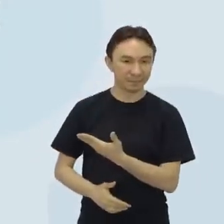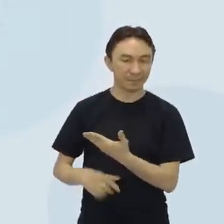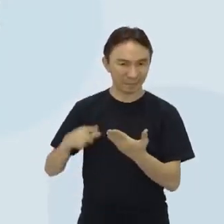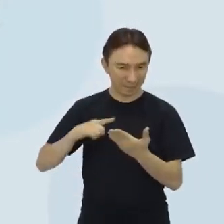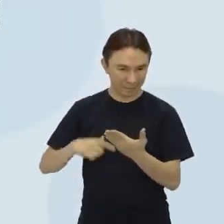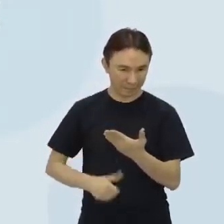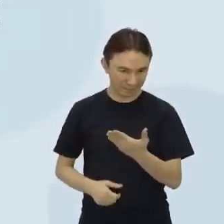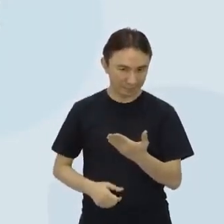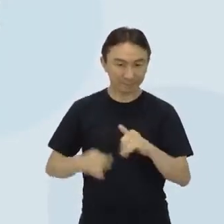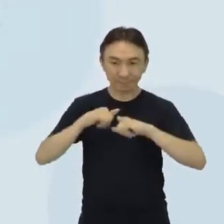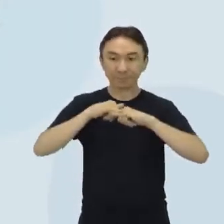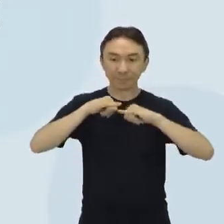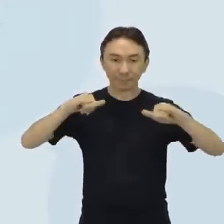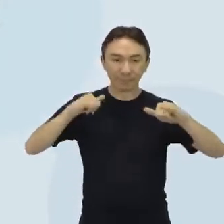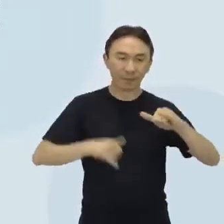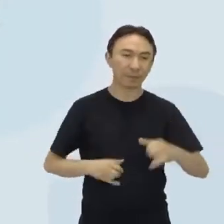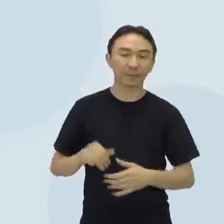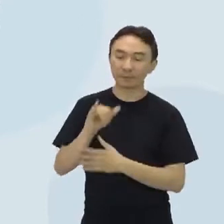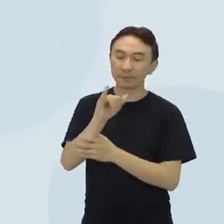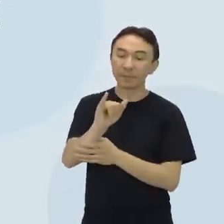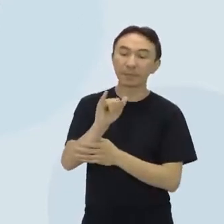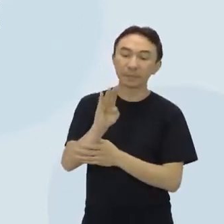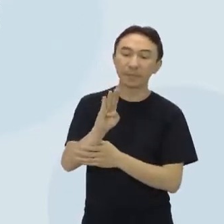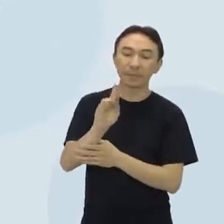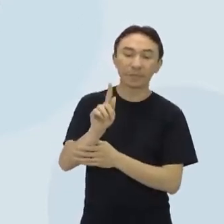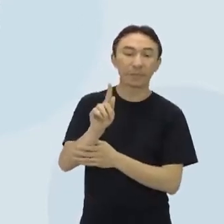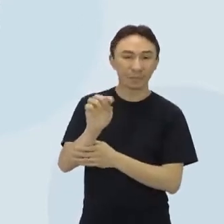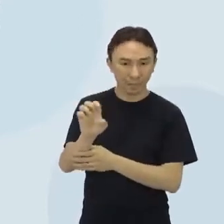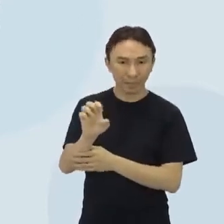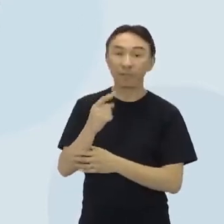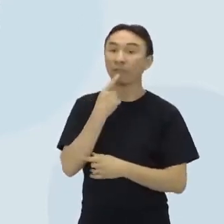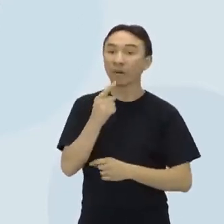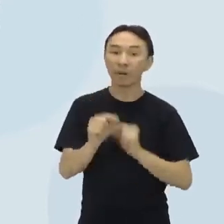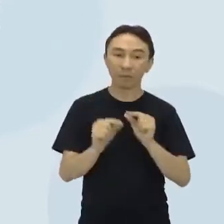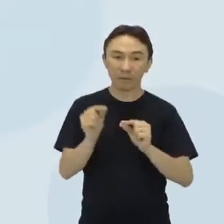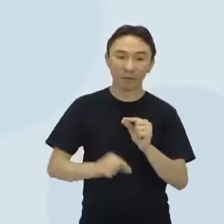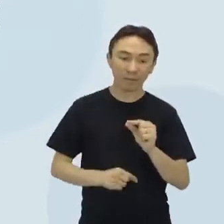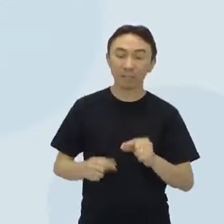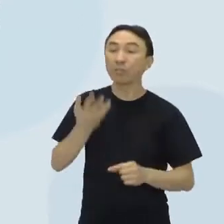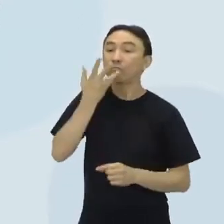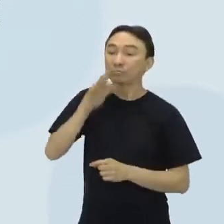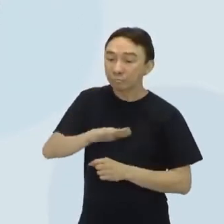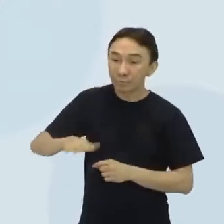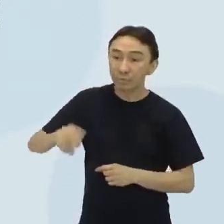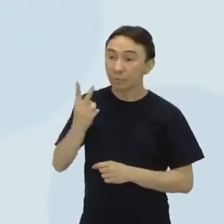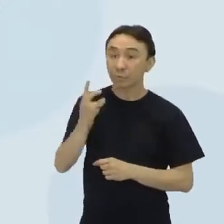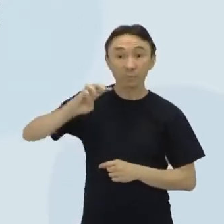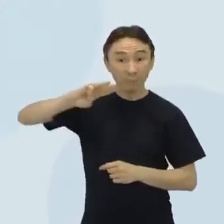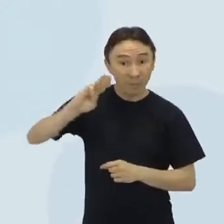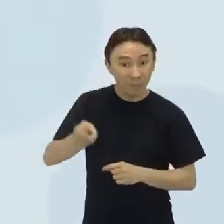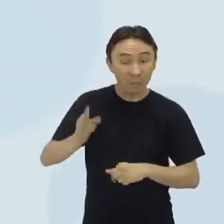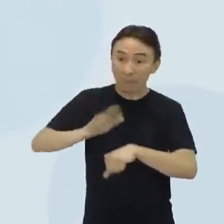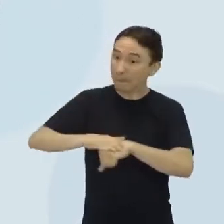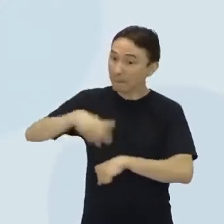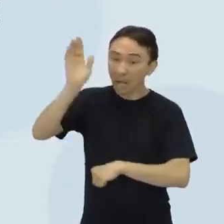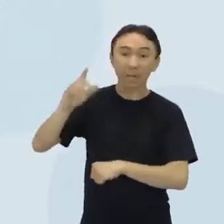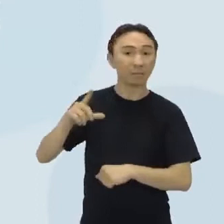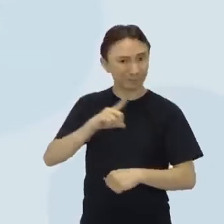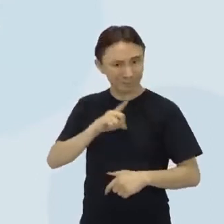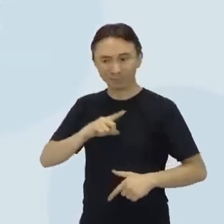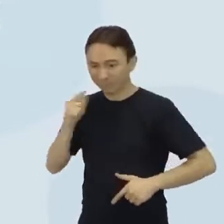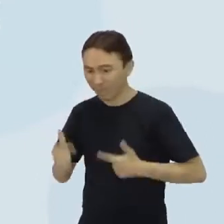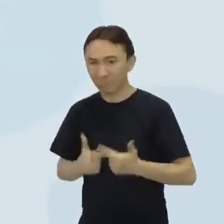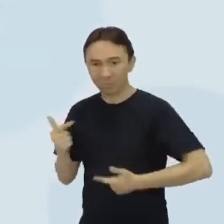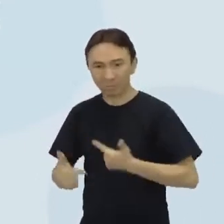é essa daqui. IBGE estima que mais de 2 milhões de crianças trabalham no Brasil. Então, na sequência vem a